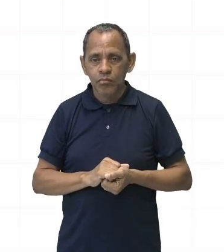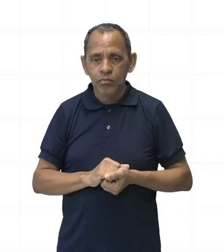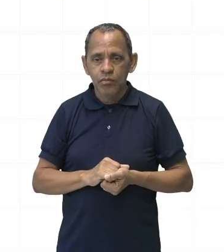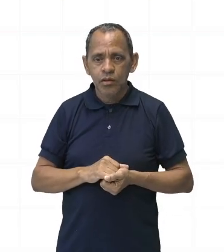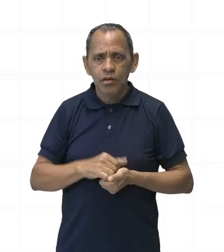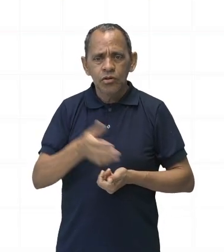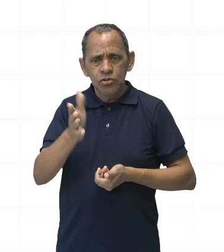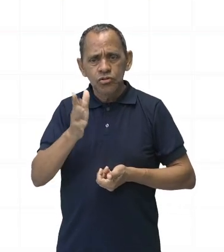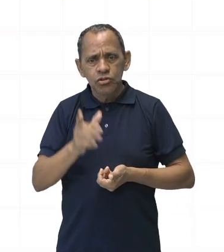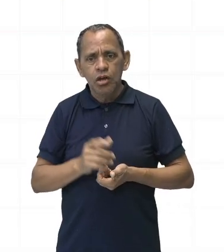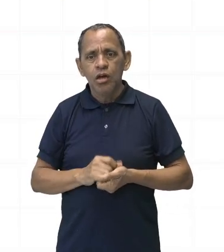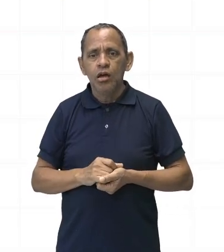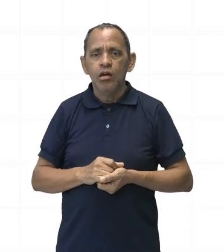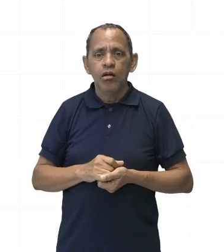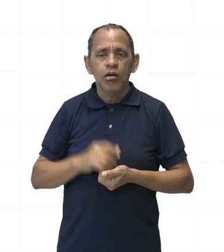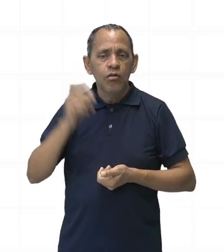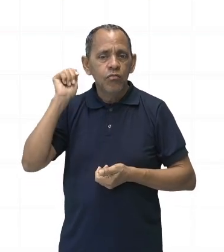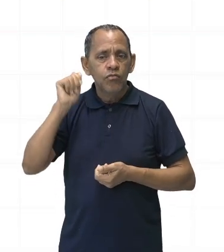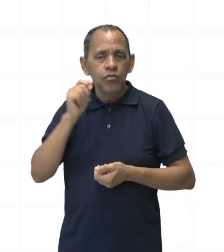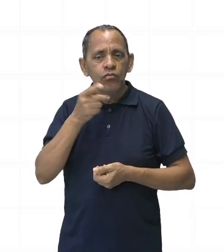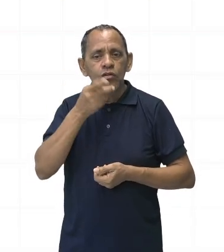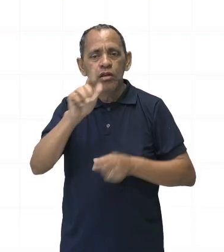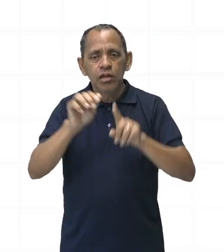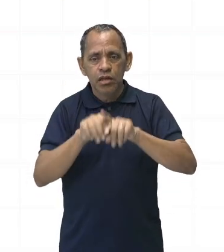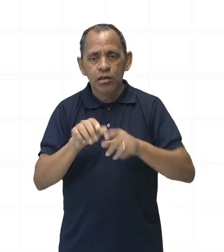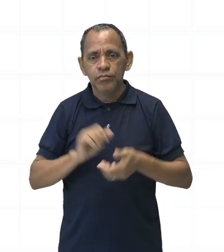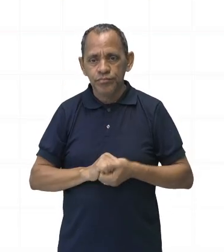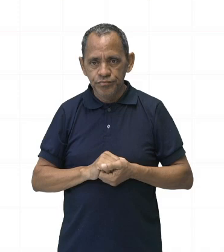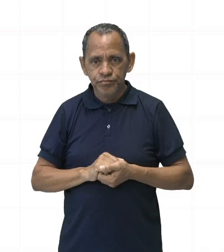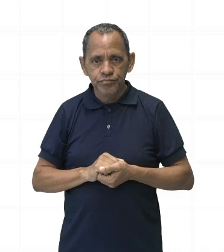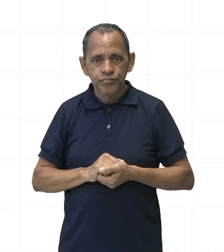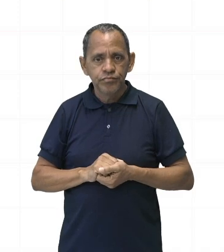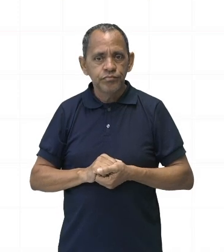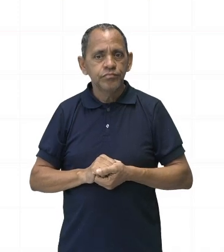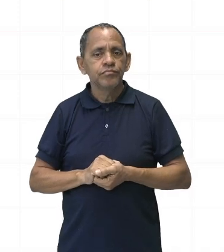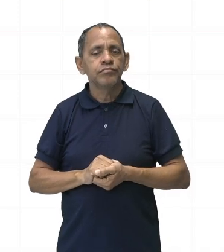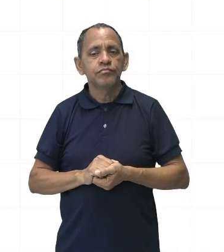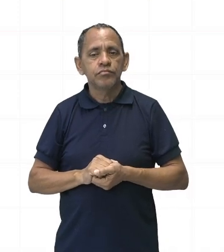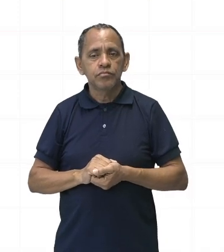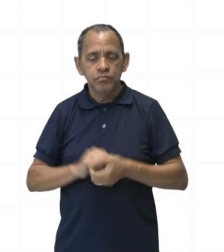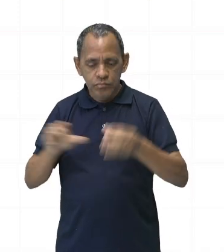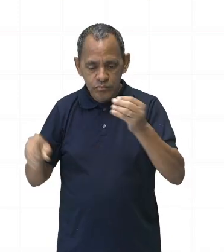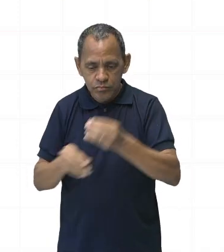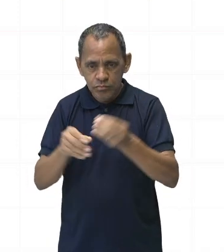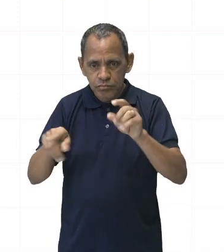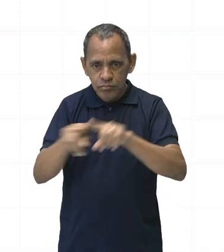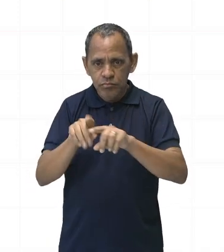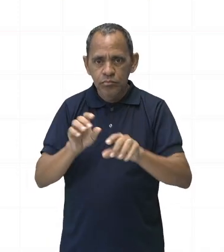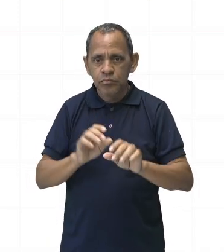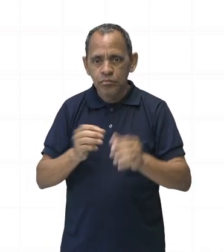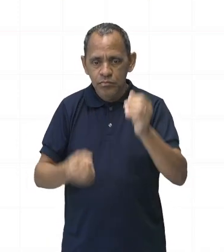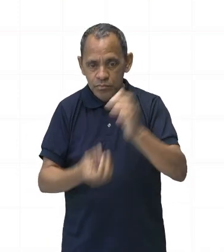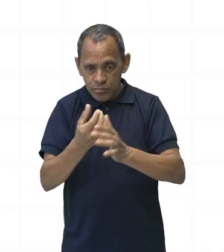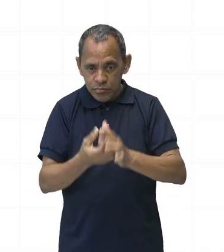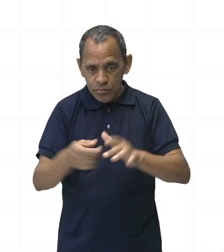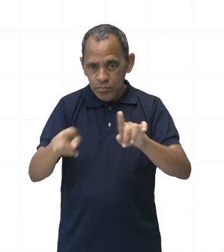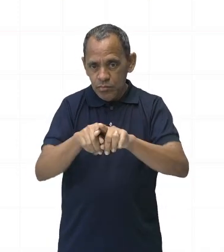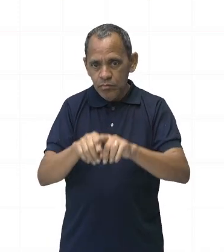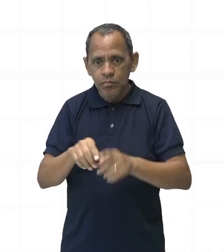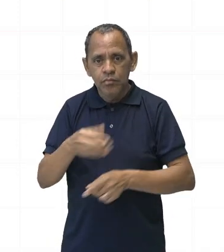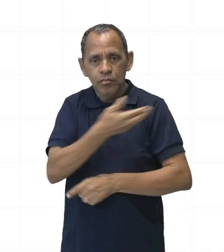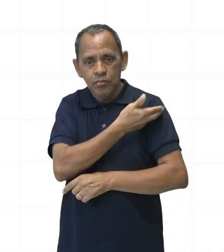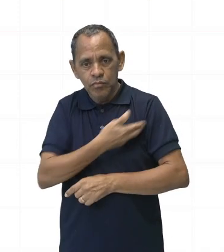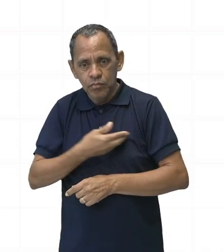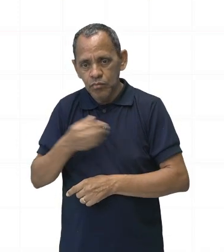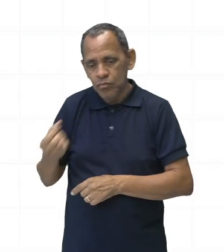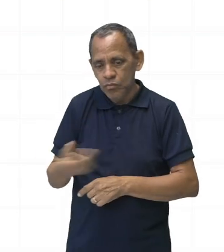de estados, certo? Então, quando se tem a implementação ou a implantação do federalismo, quer dizer que nós temos aqui a